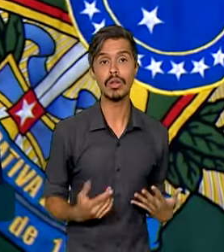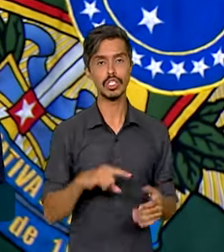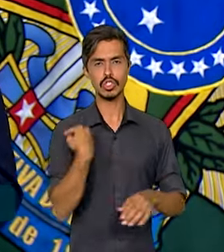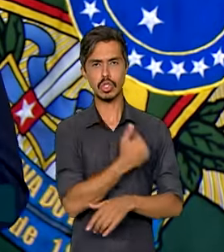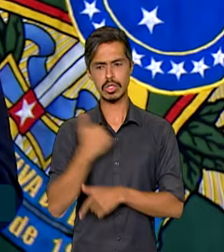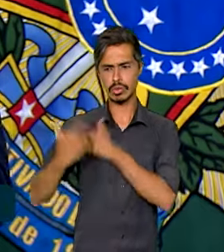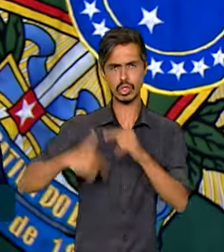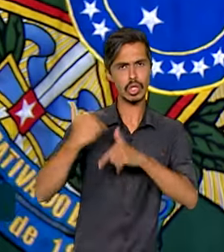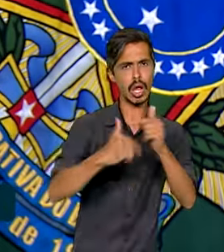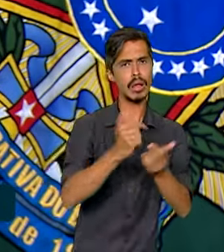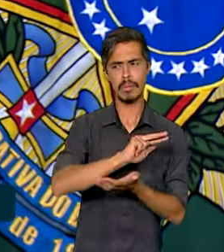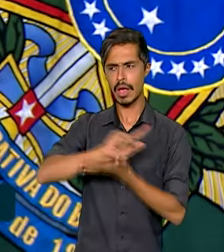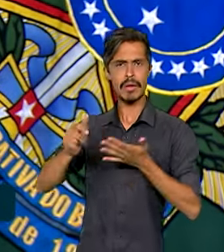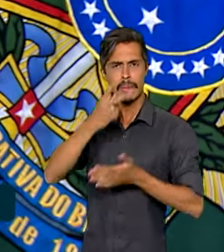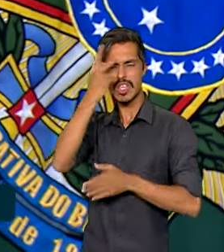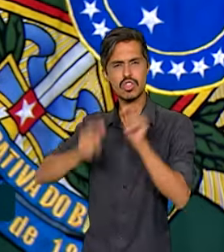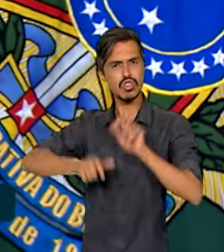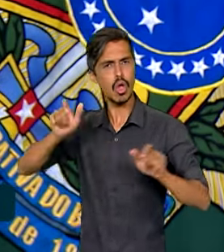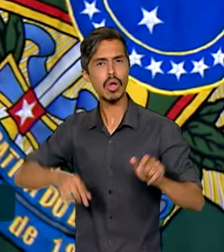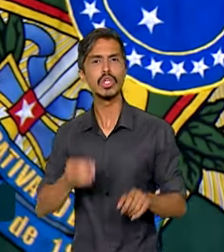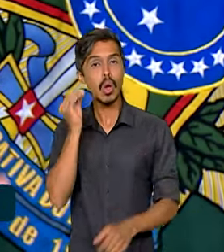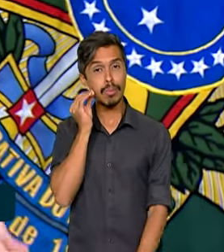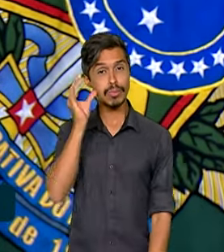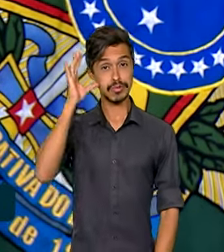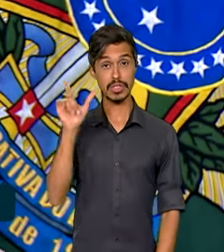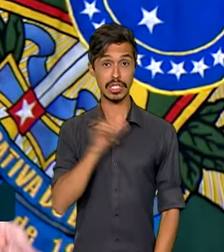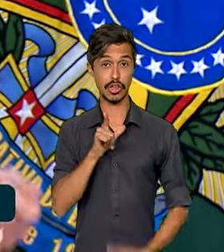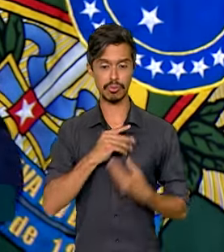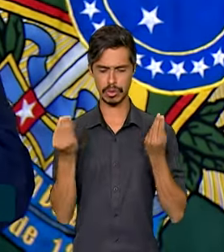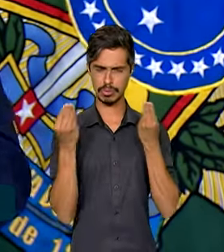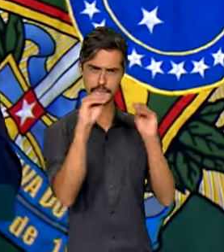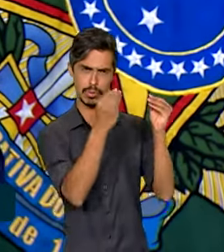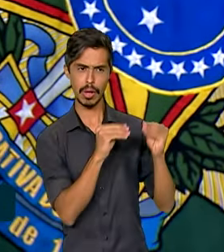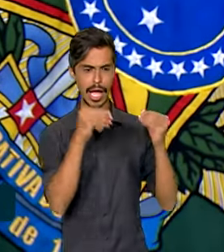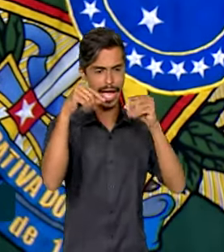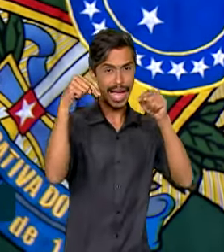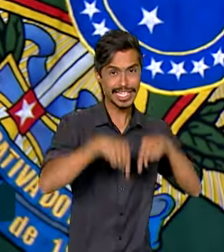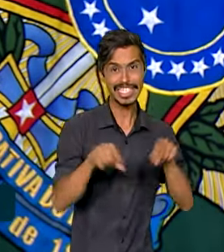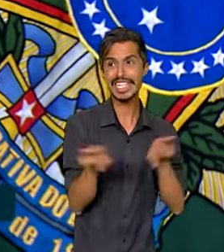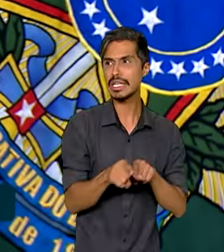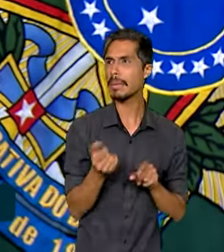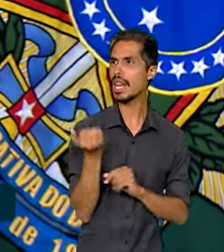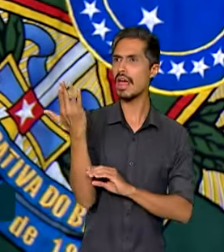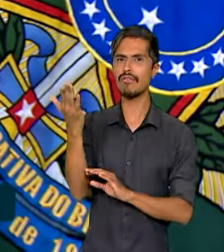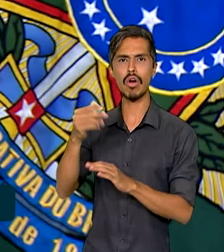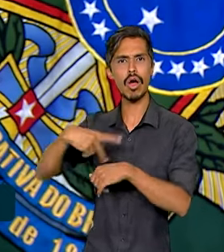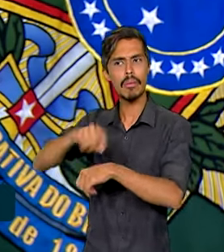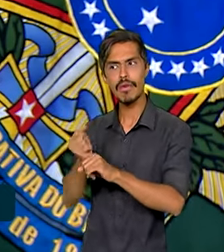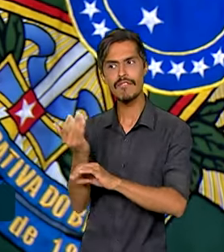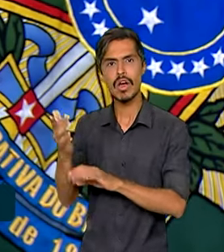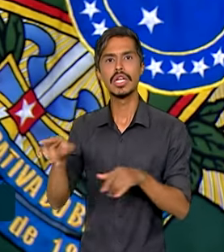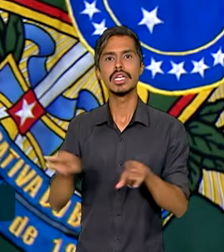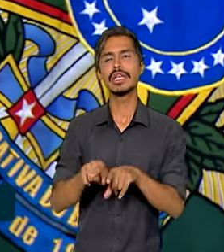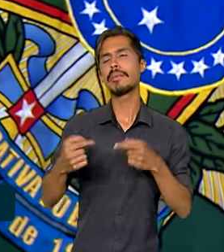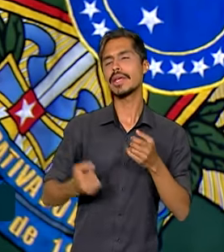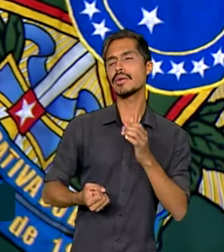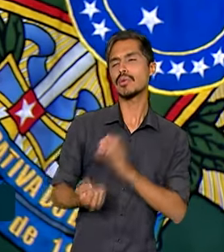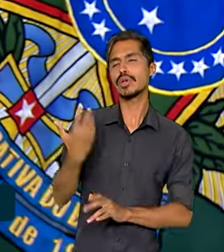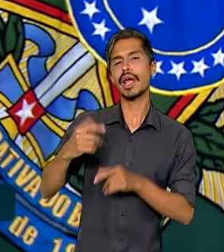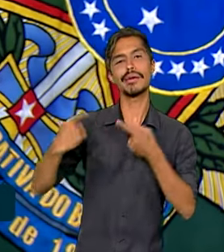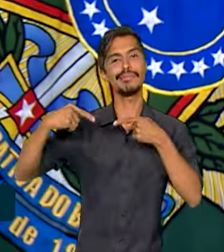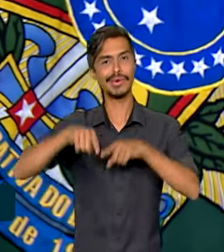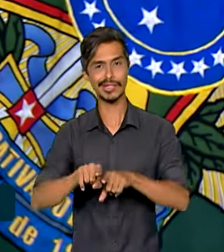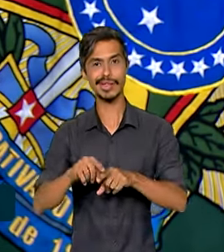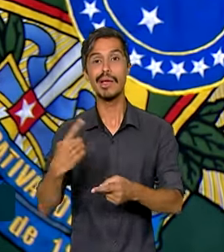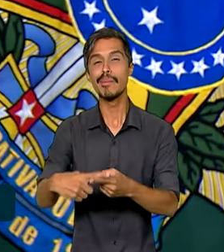sobra temos conhecimento para aplicar aqui lá fora e construir parceria o que nós